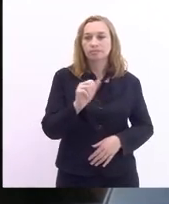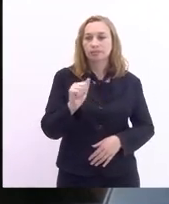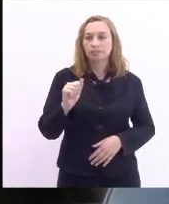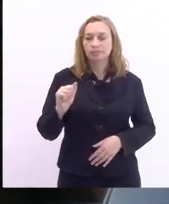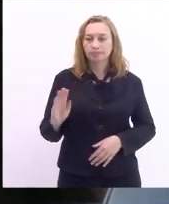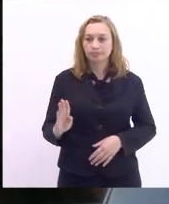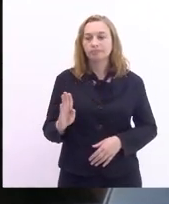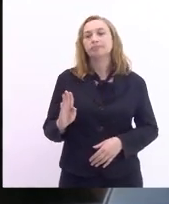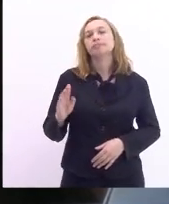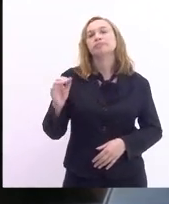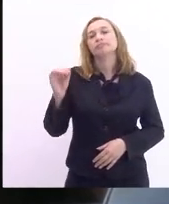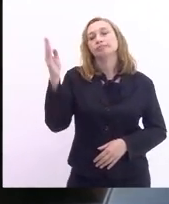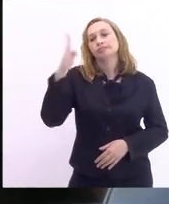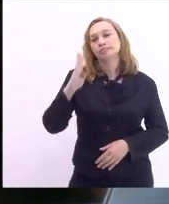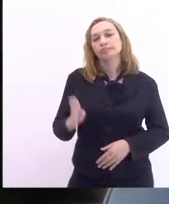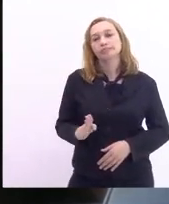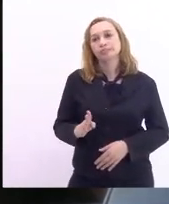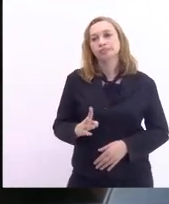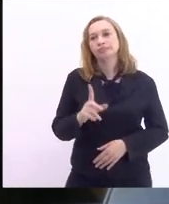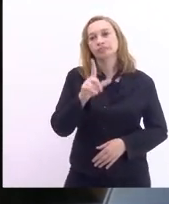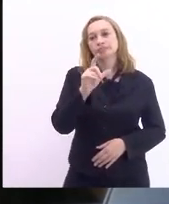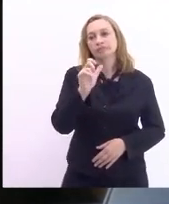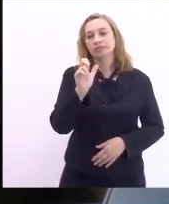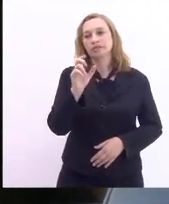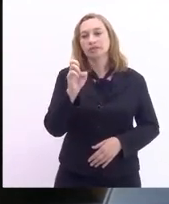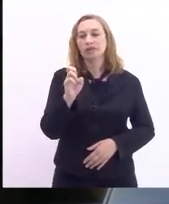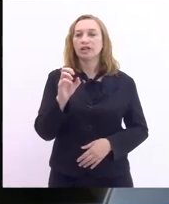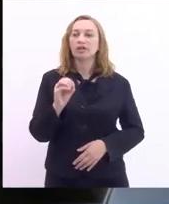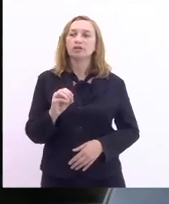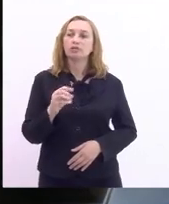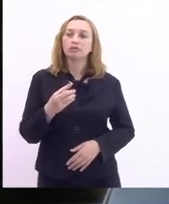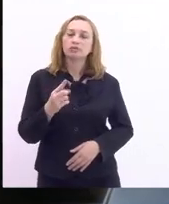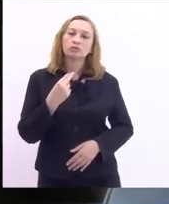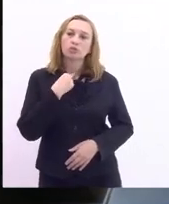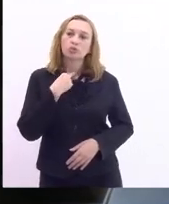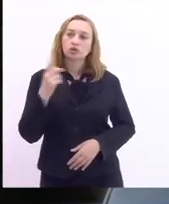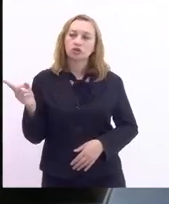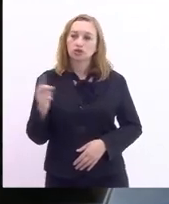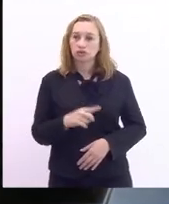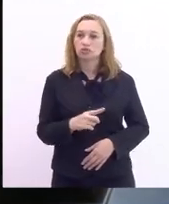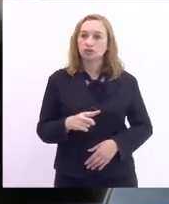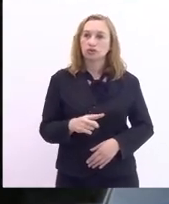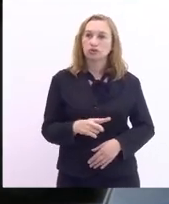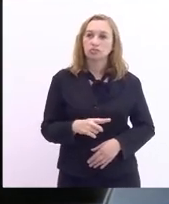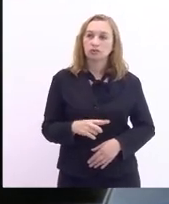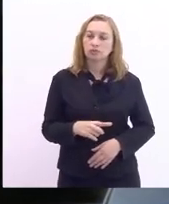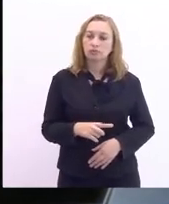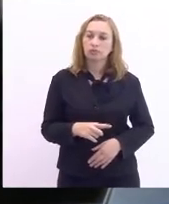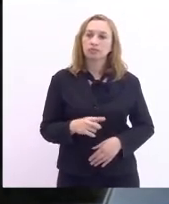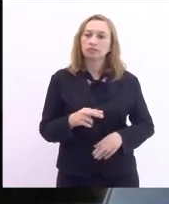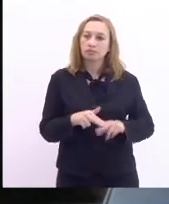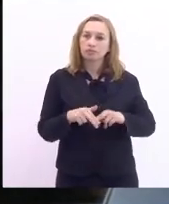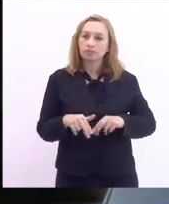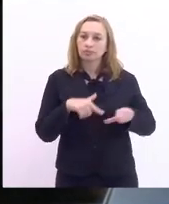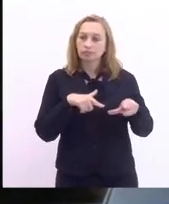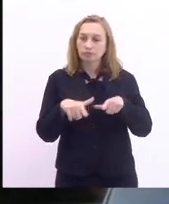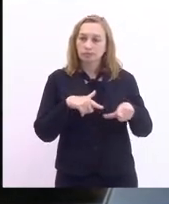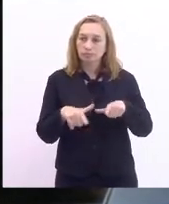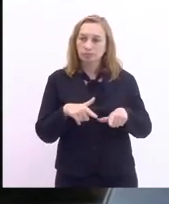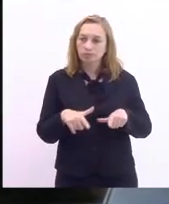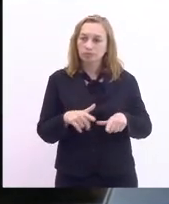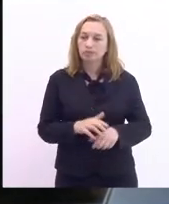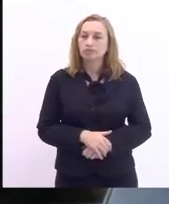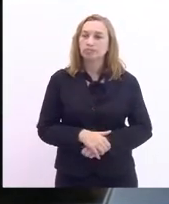Rodrigo mondego o Léo não pode estar por força do trabalho que